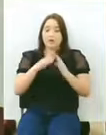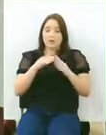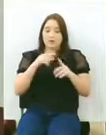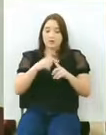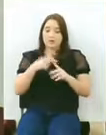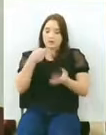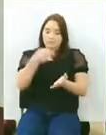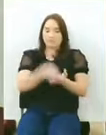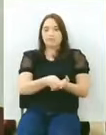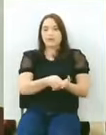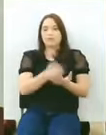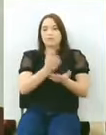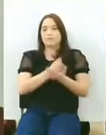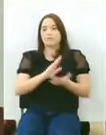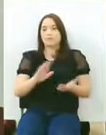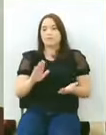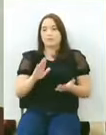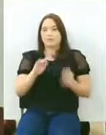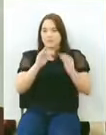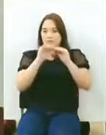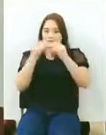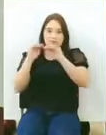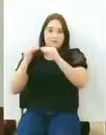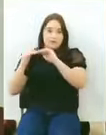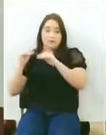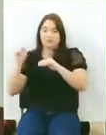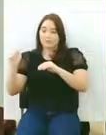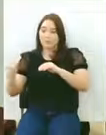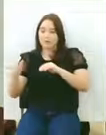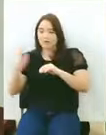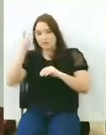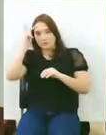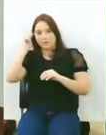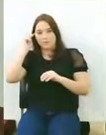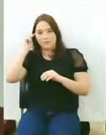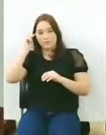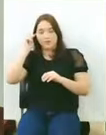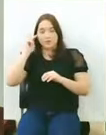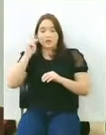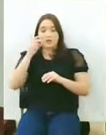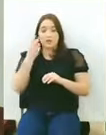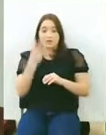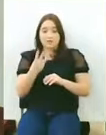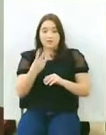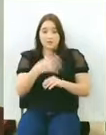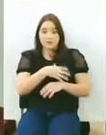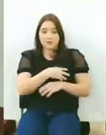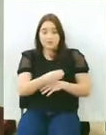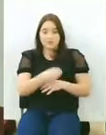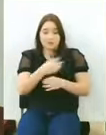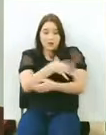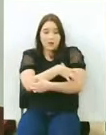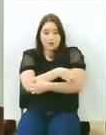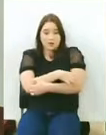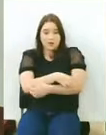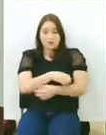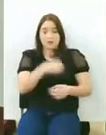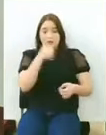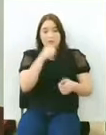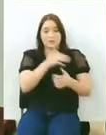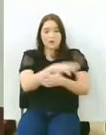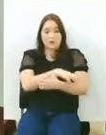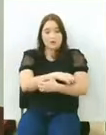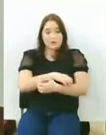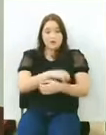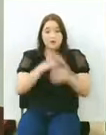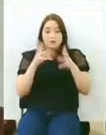igreja pagou o término do telhado da casa. A esposa estava com alergia, as 3 filhas estavam com alergia